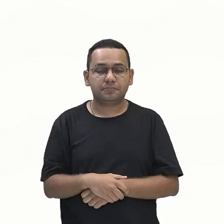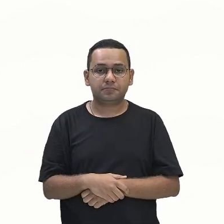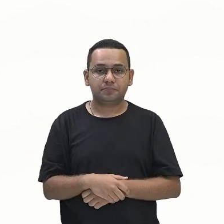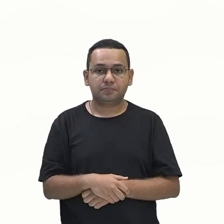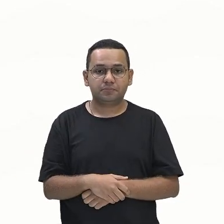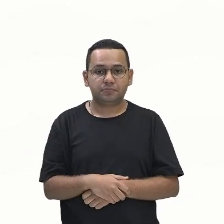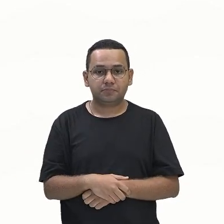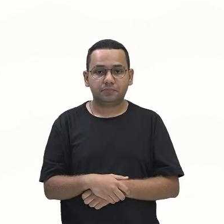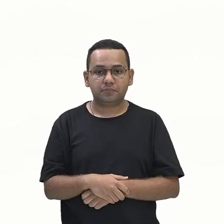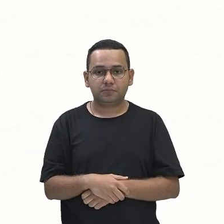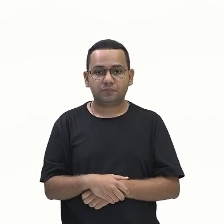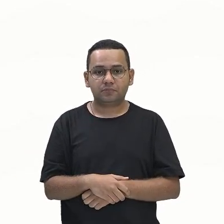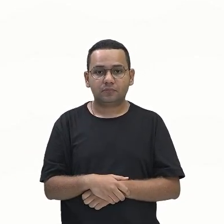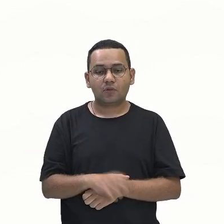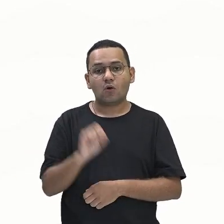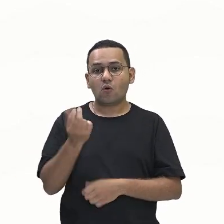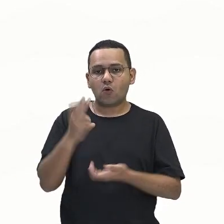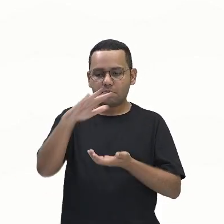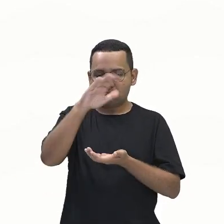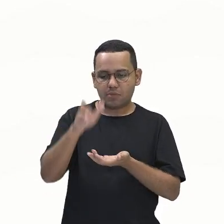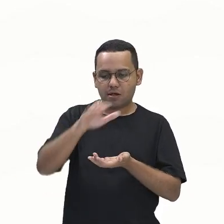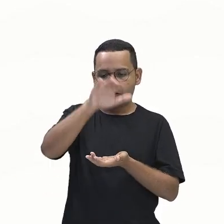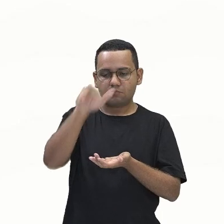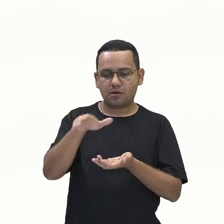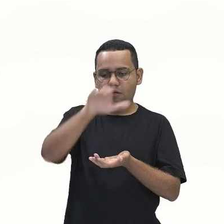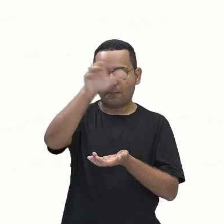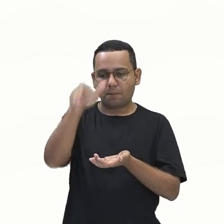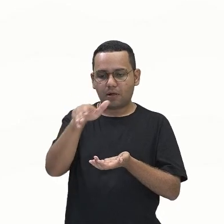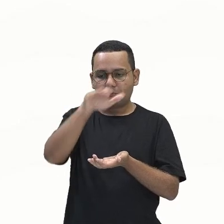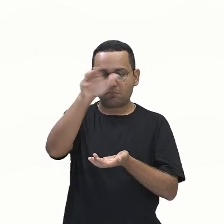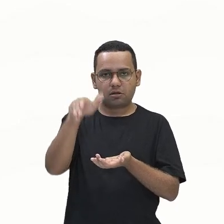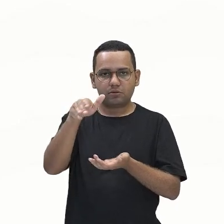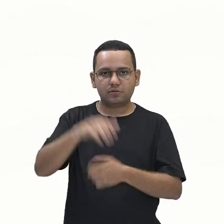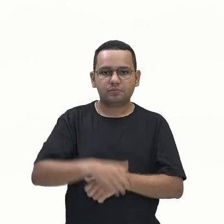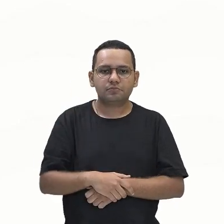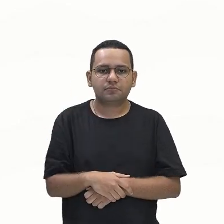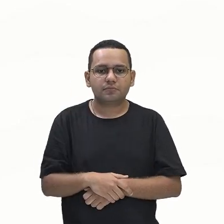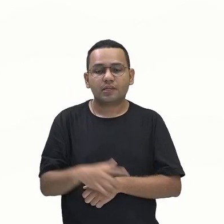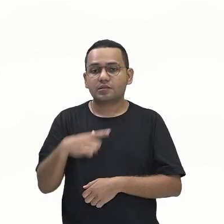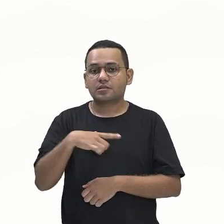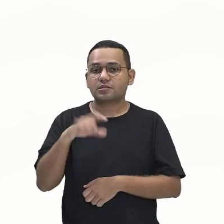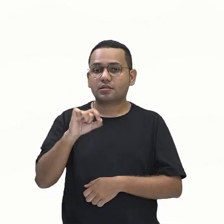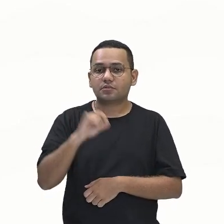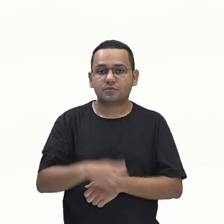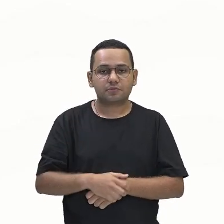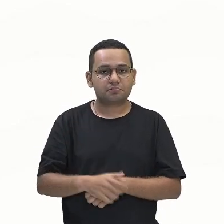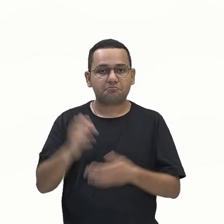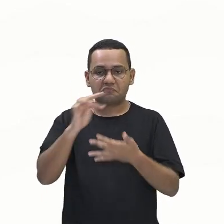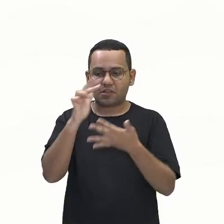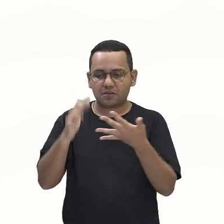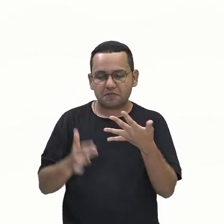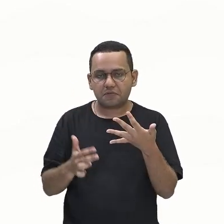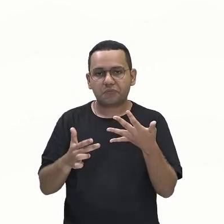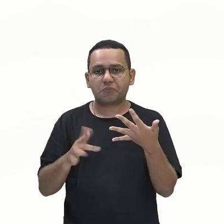né, camada da atmosfera, onde estejam presentes esses seres vivos por aves,